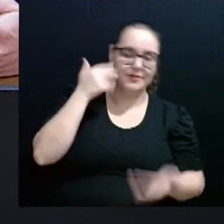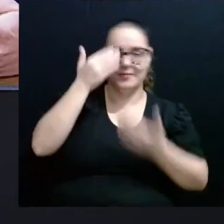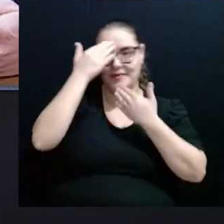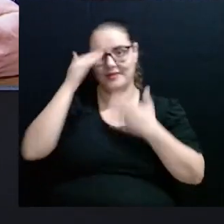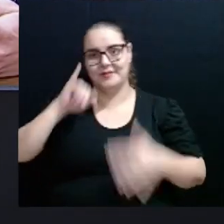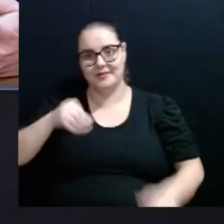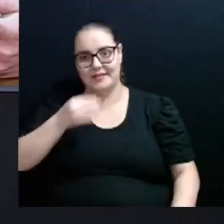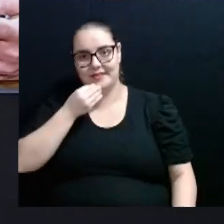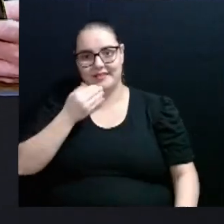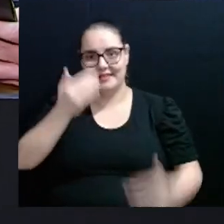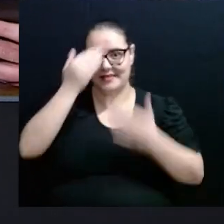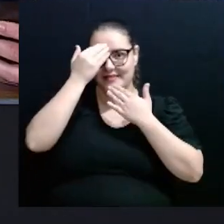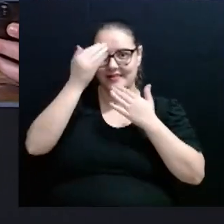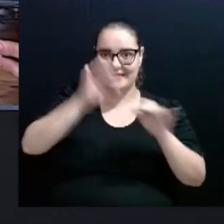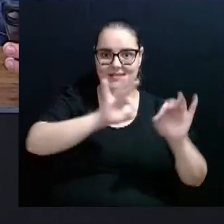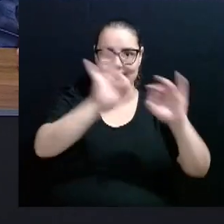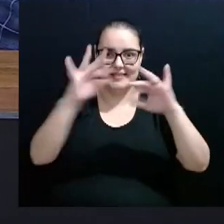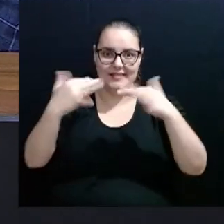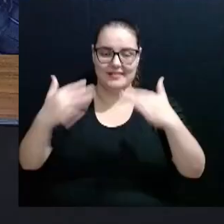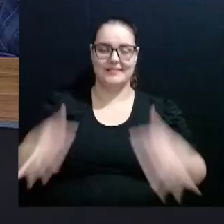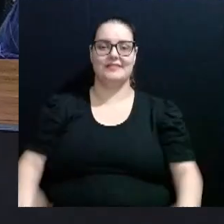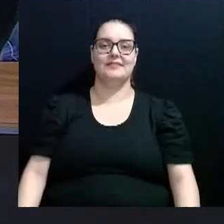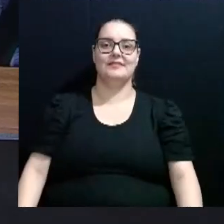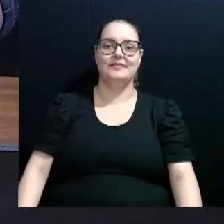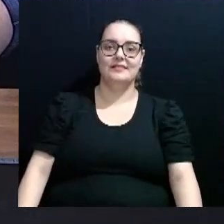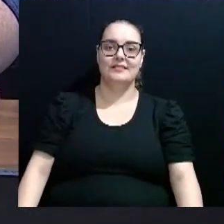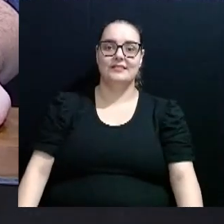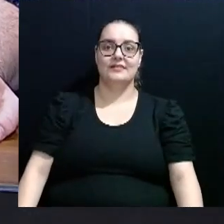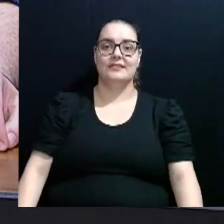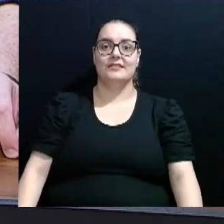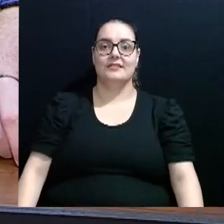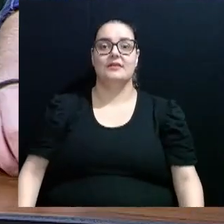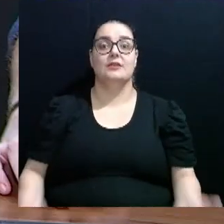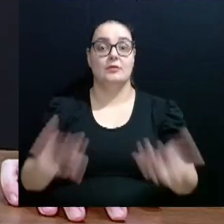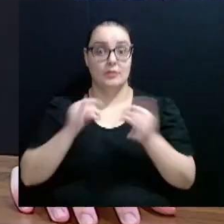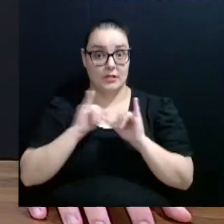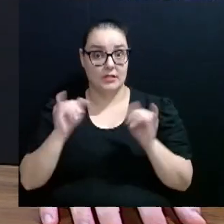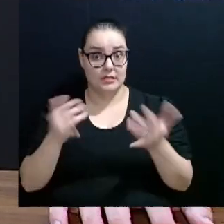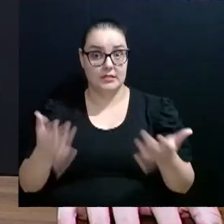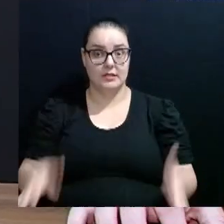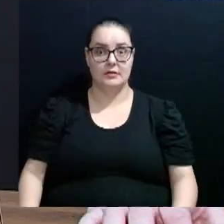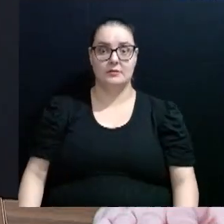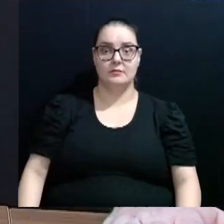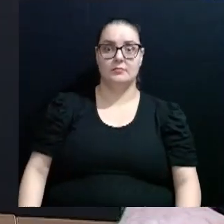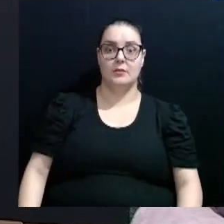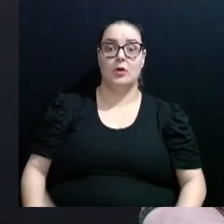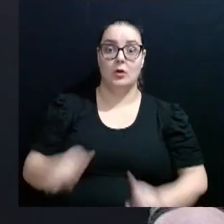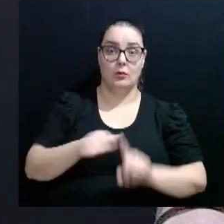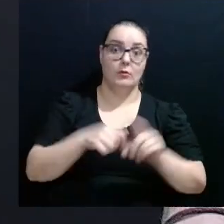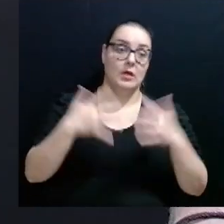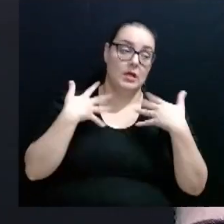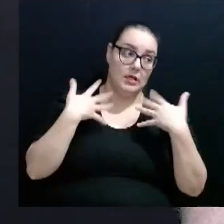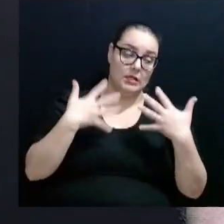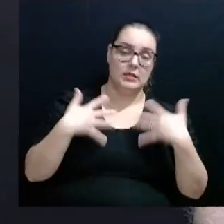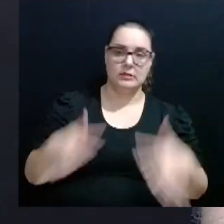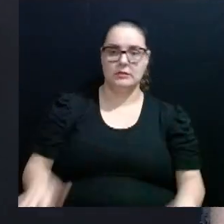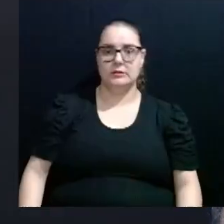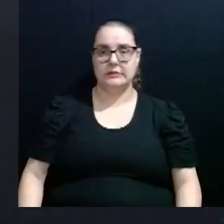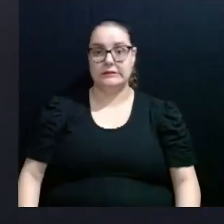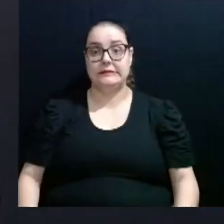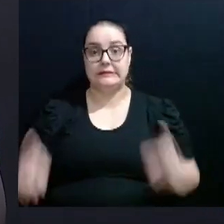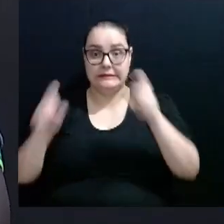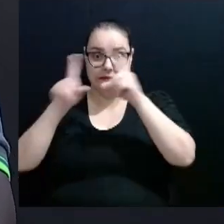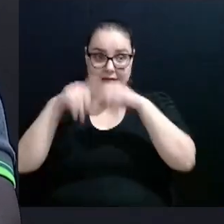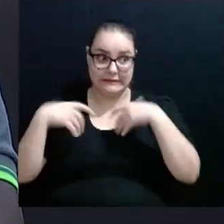Obrigado aos espectadores. Eu gostaria de dizer que o mês de janeiro é um mês de desafios, né? Passamos